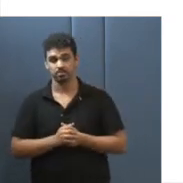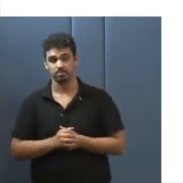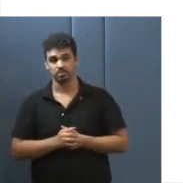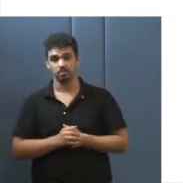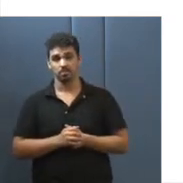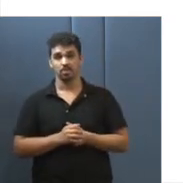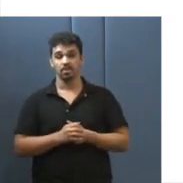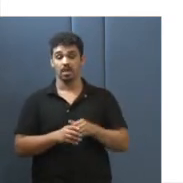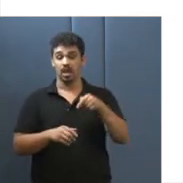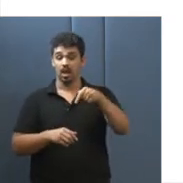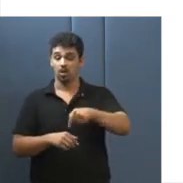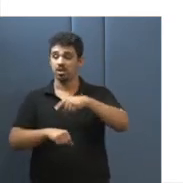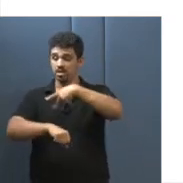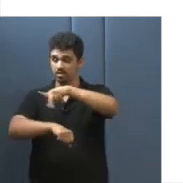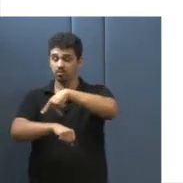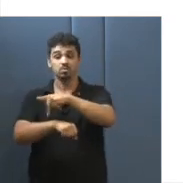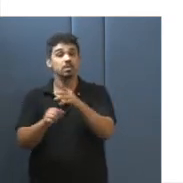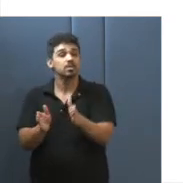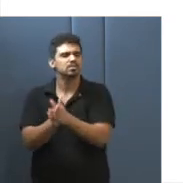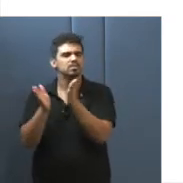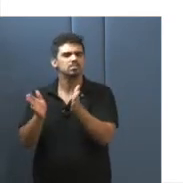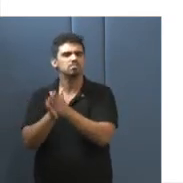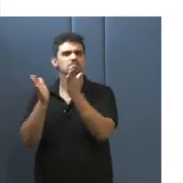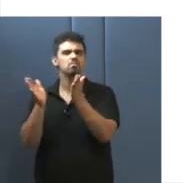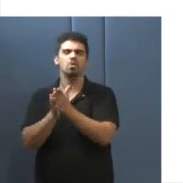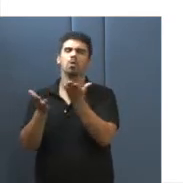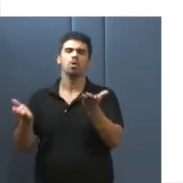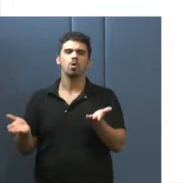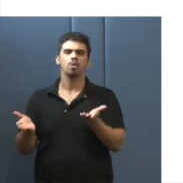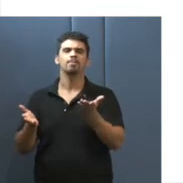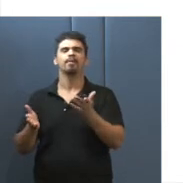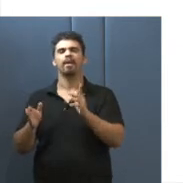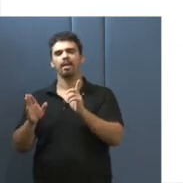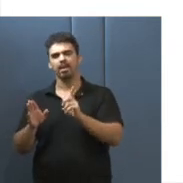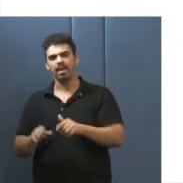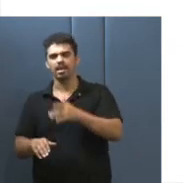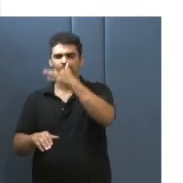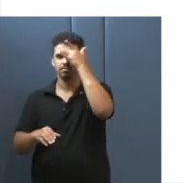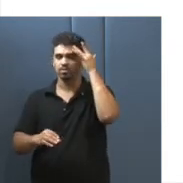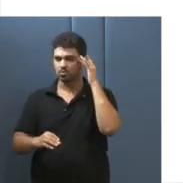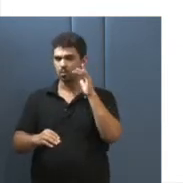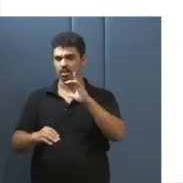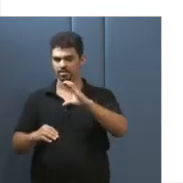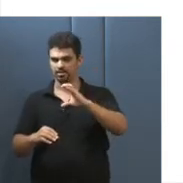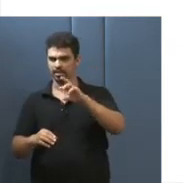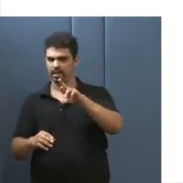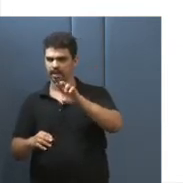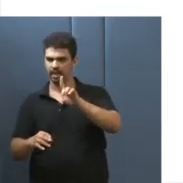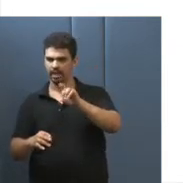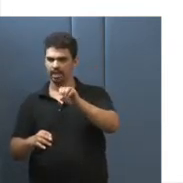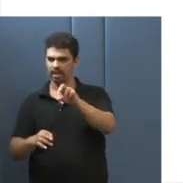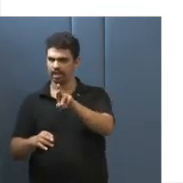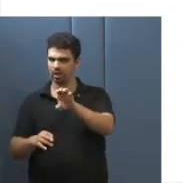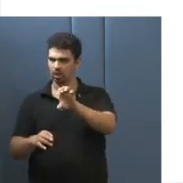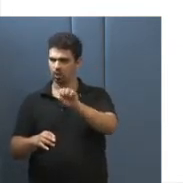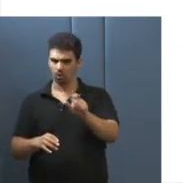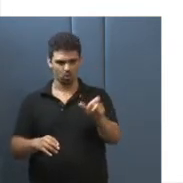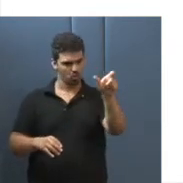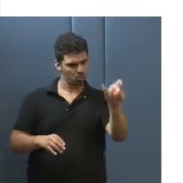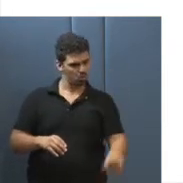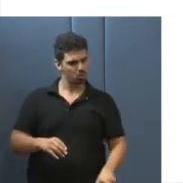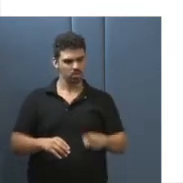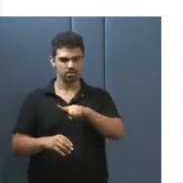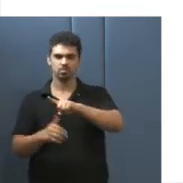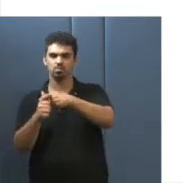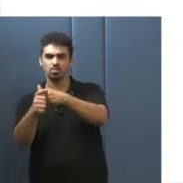países pobres, né? Basicamente marcado pela coordenação dos credores e imobilismo dos devedores. Você pega o histórico